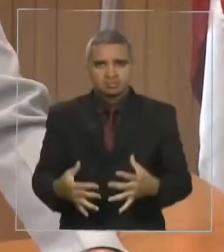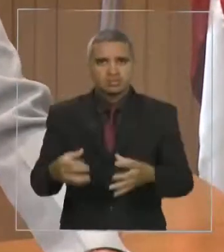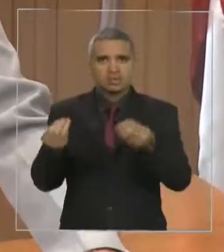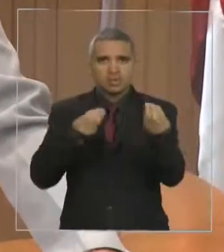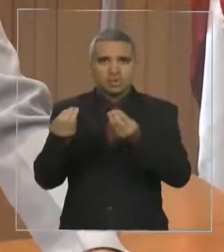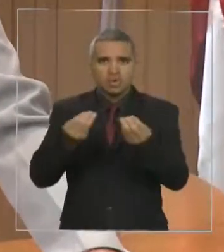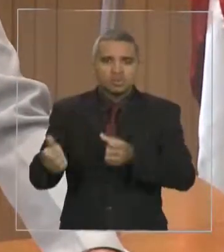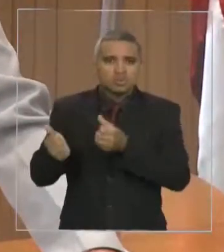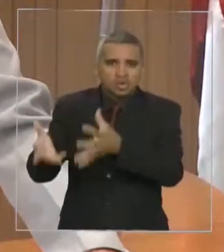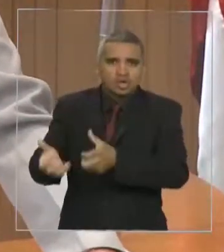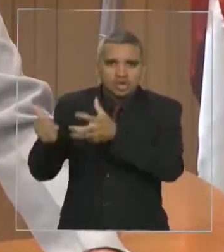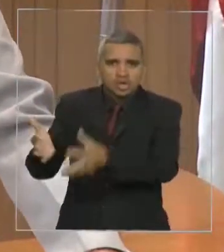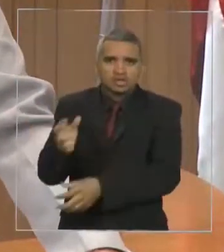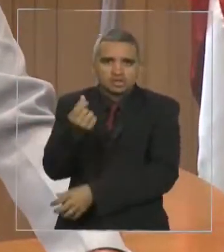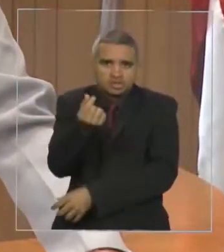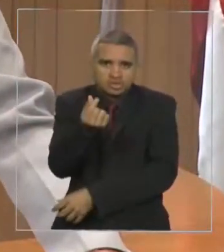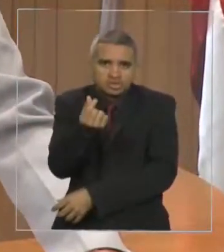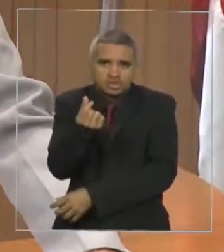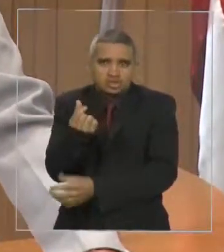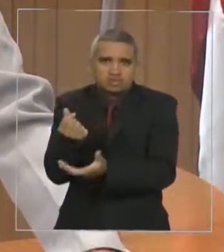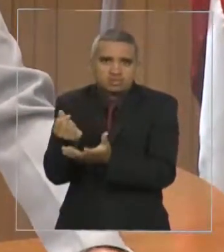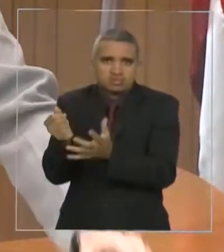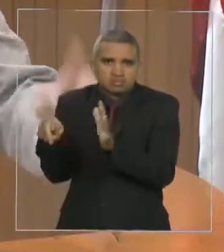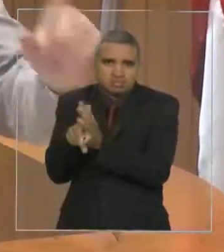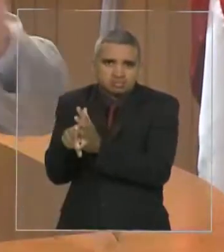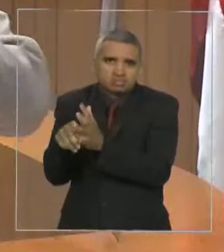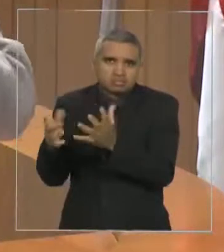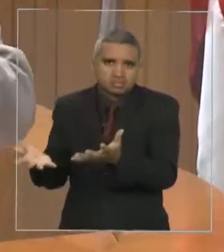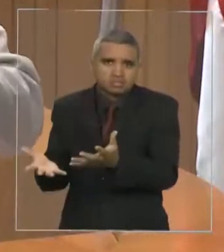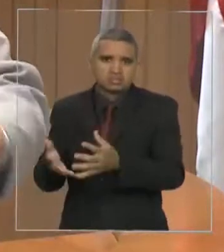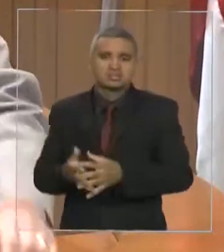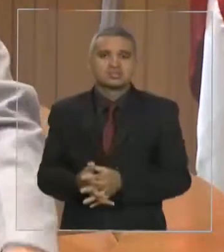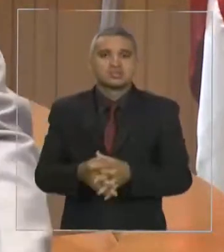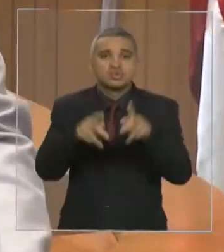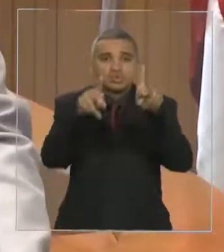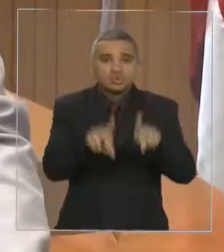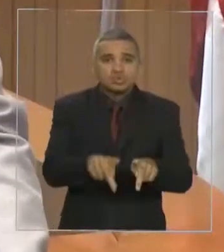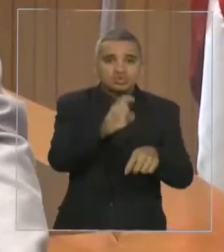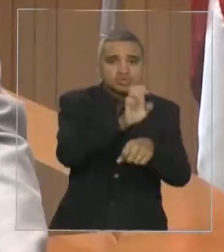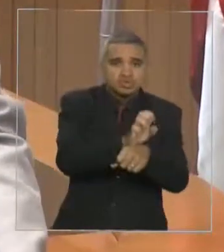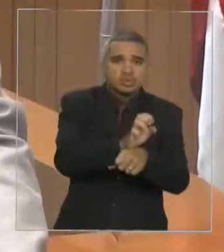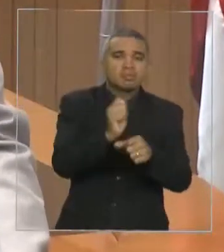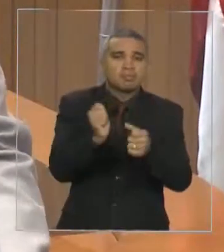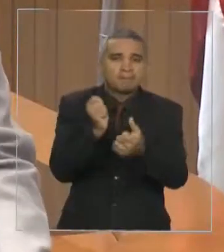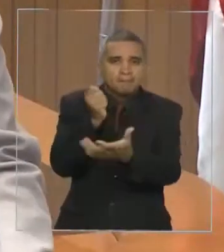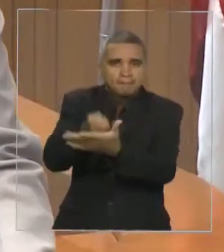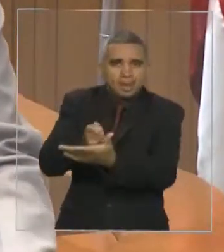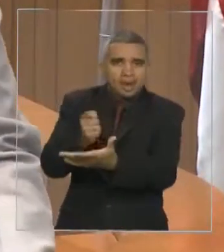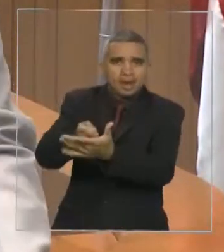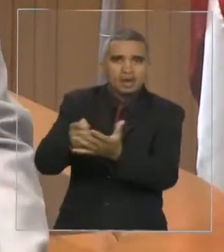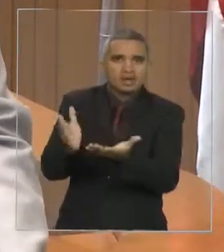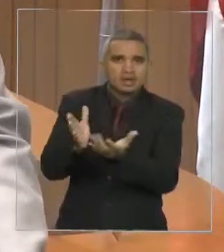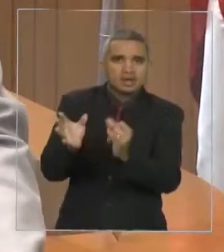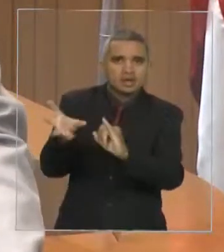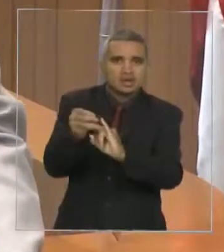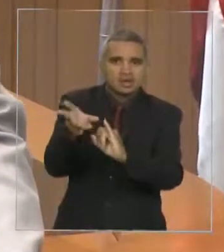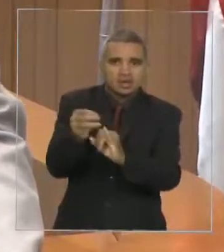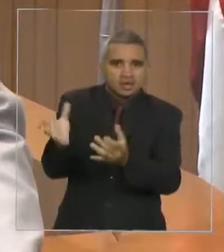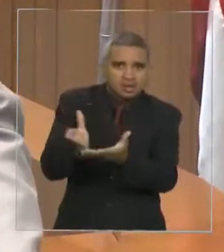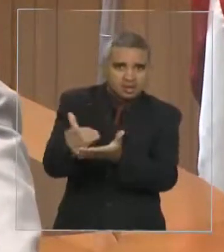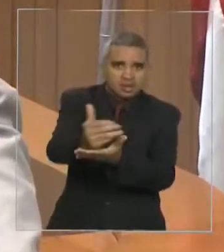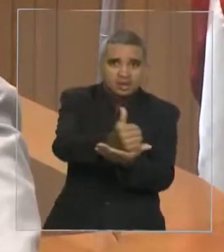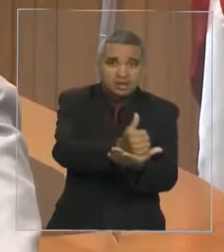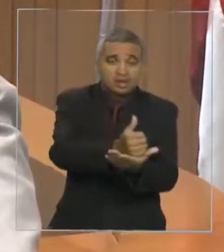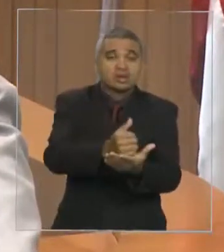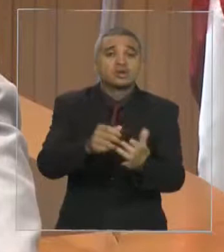pastas. Nós que pagamos os impostos, o povo do Estado do Maranhão que paga seus impostos, querem saber de como é